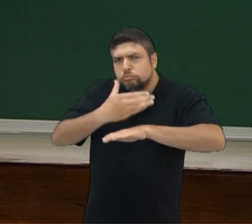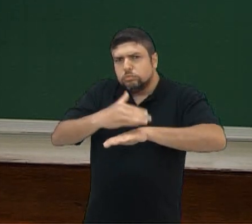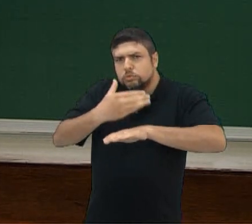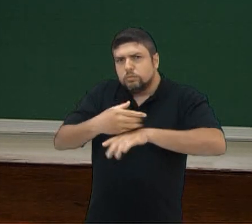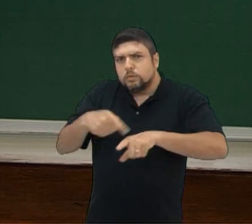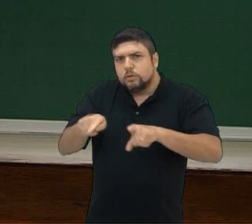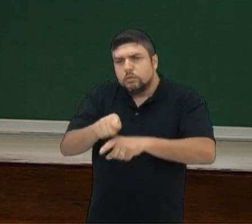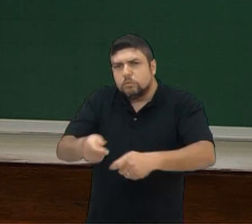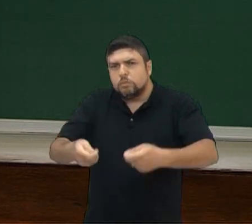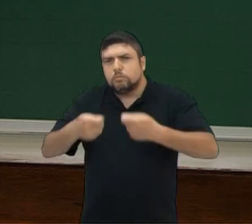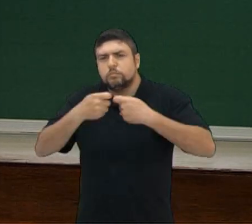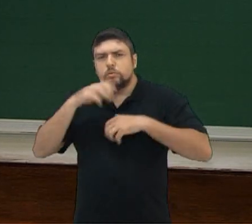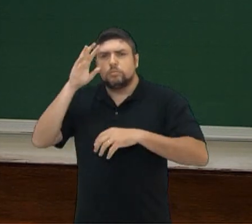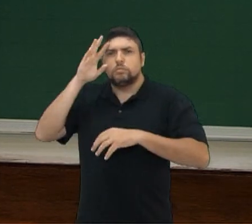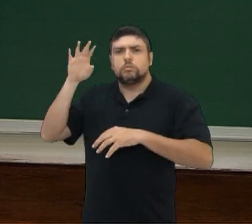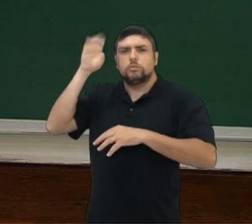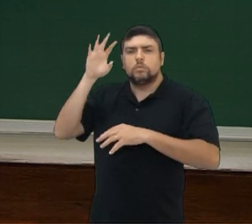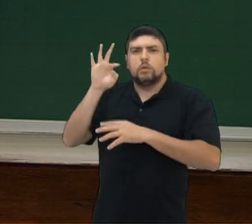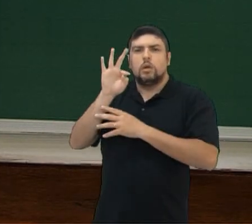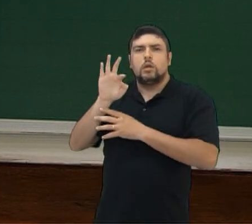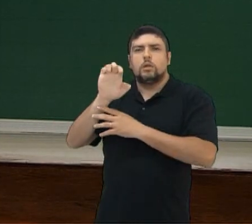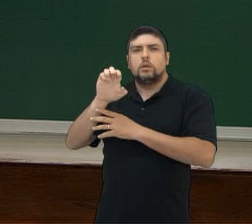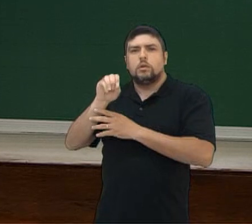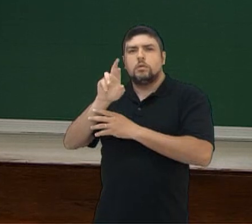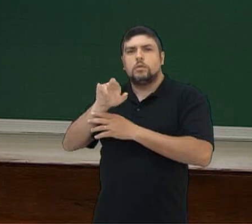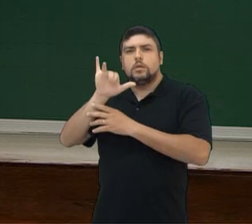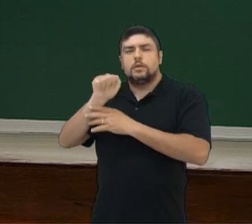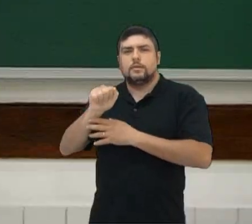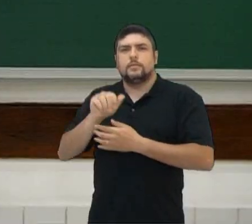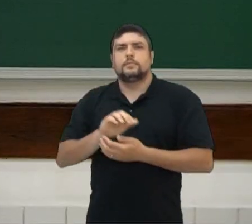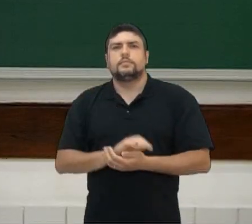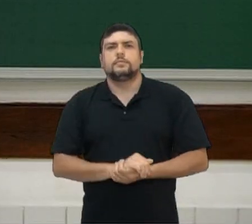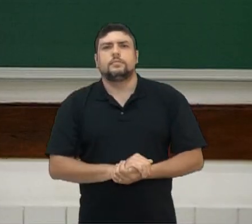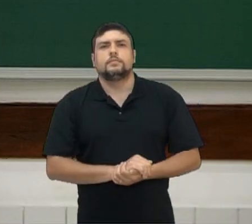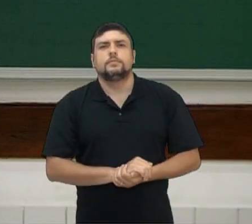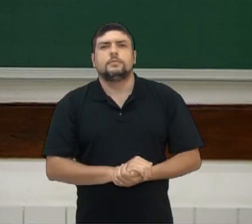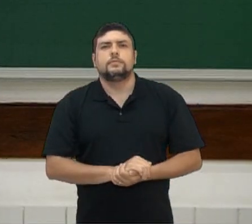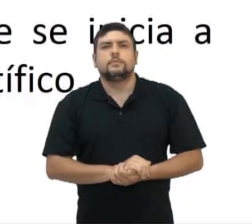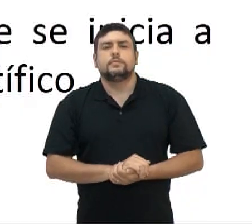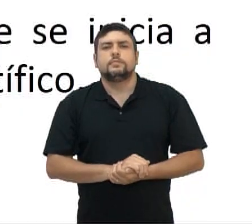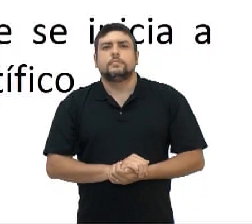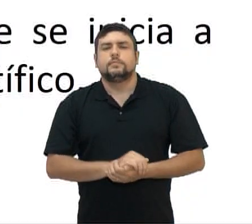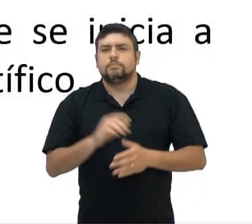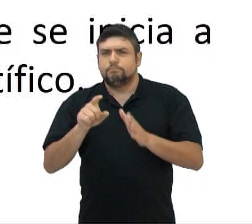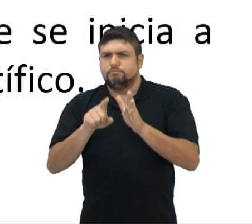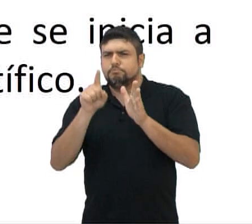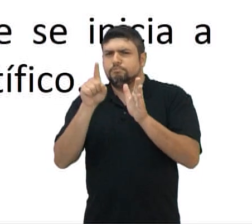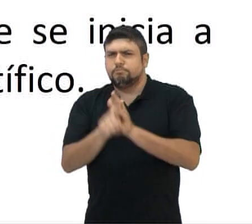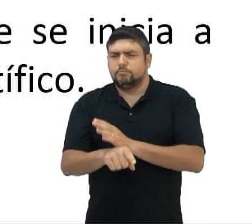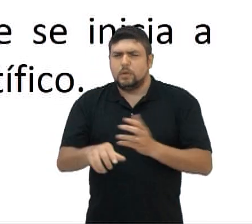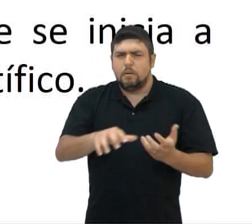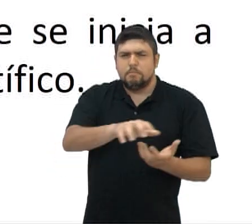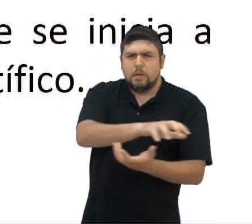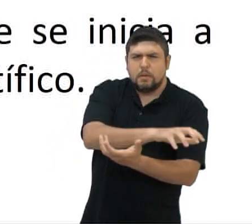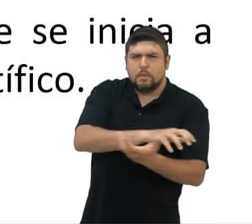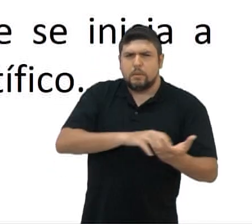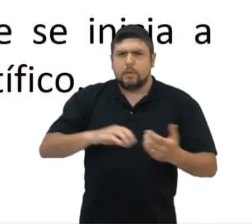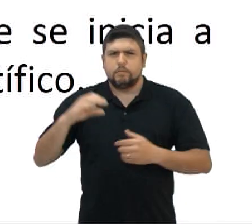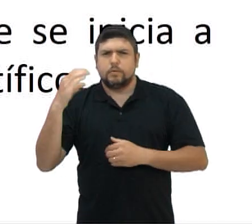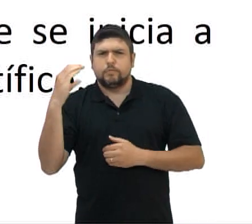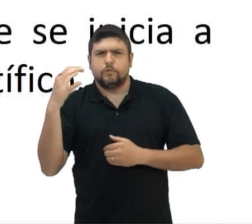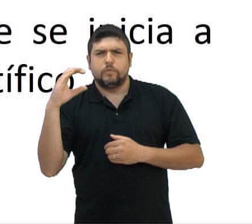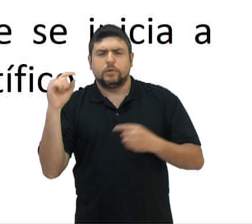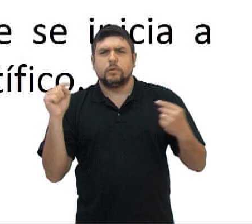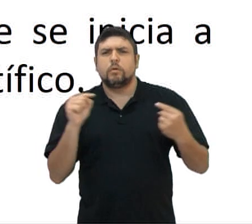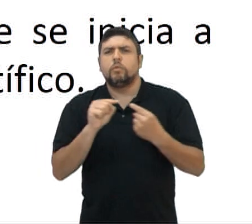partir disso. E já vamos de quiz. O termo revolução científica diz respeito